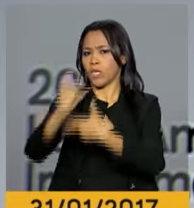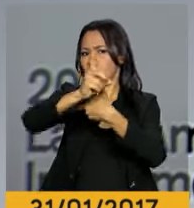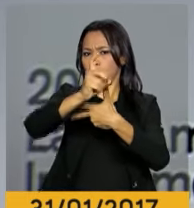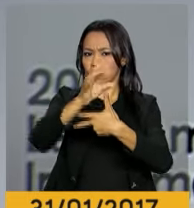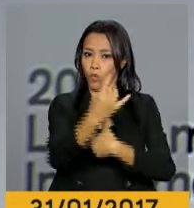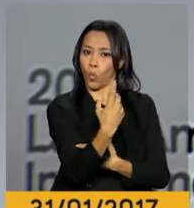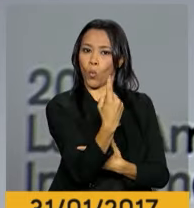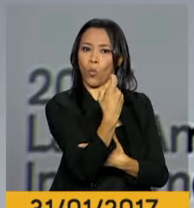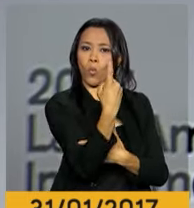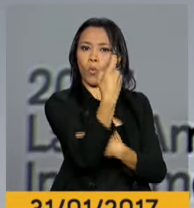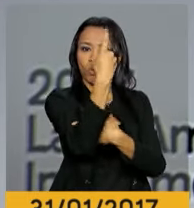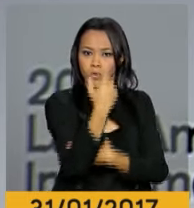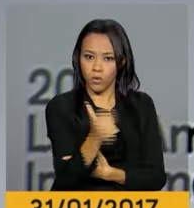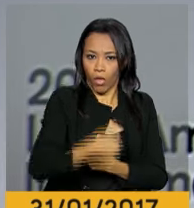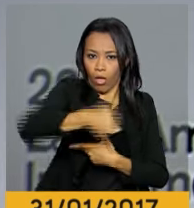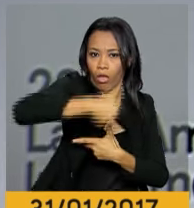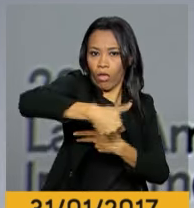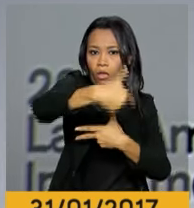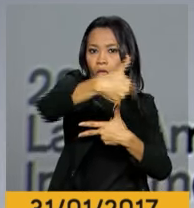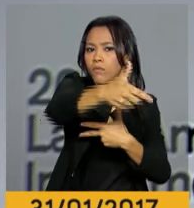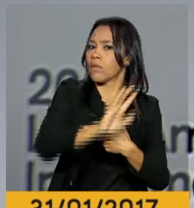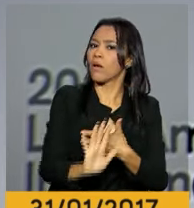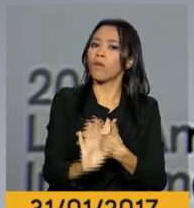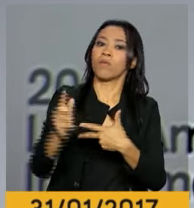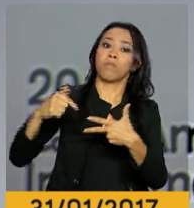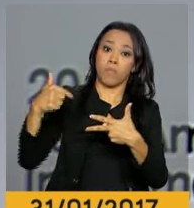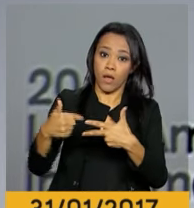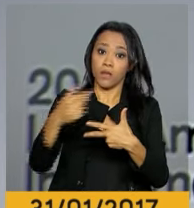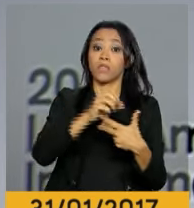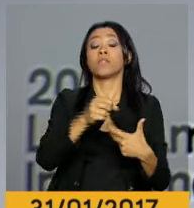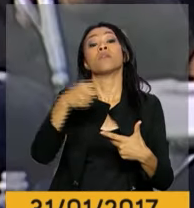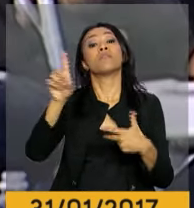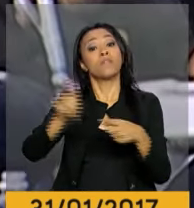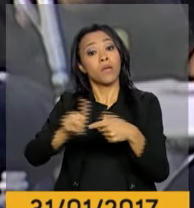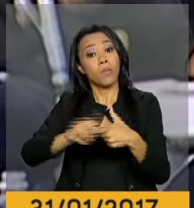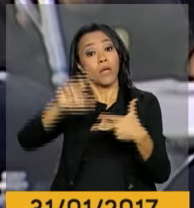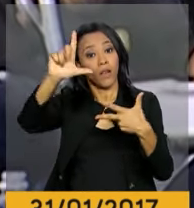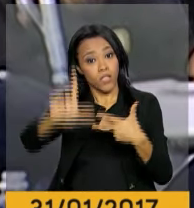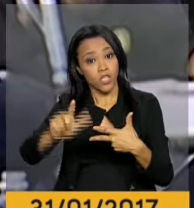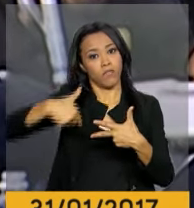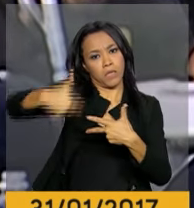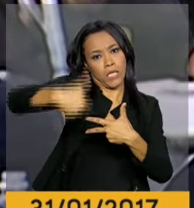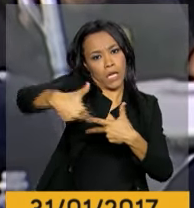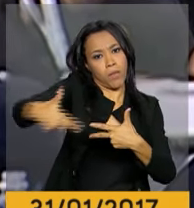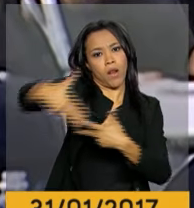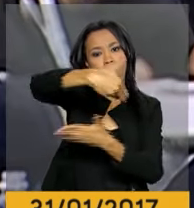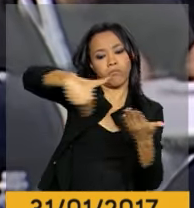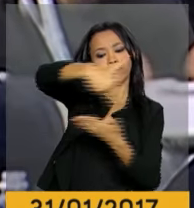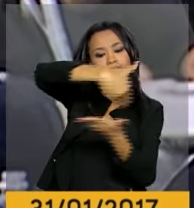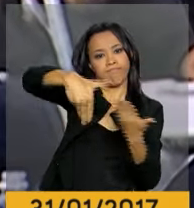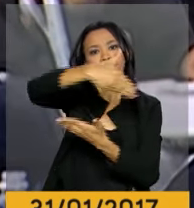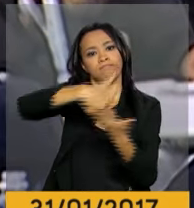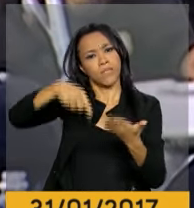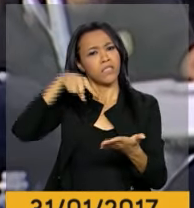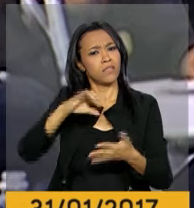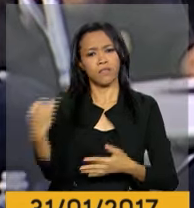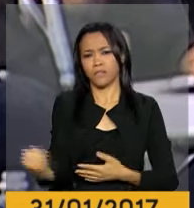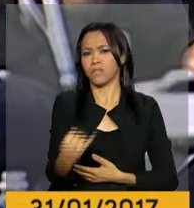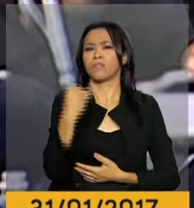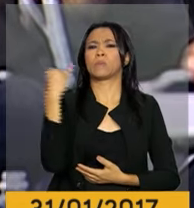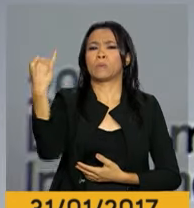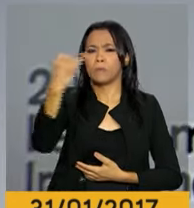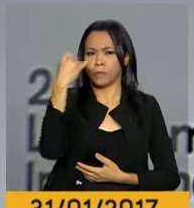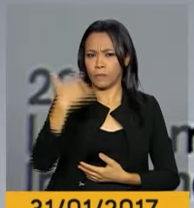presidencialismo mas é o Executivo juntamente com o legislativo o apoio do Legislativo é fundamental por isso que